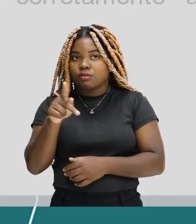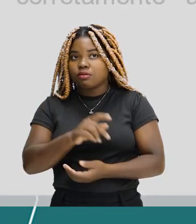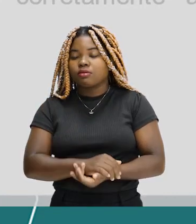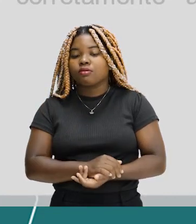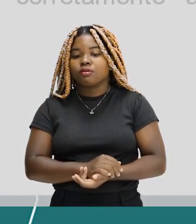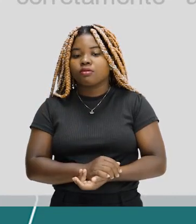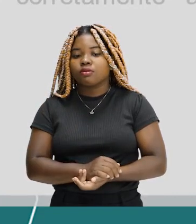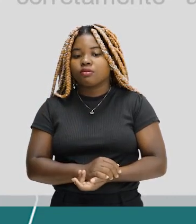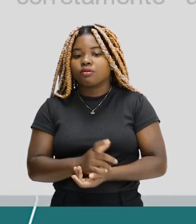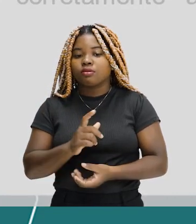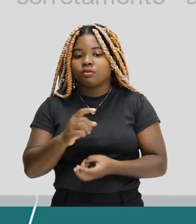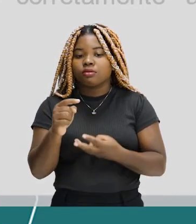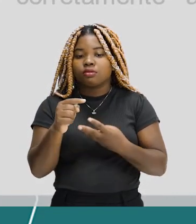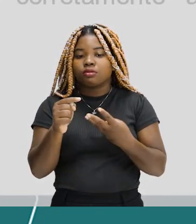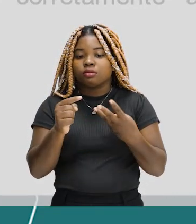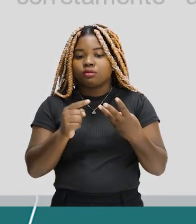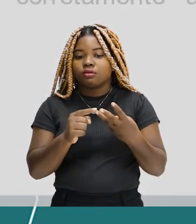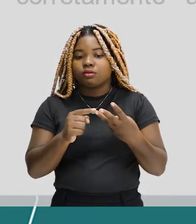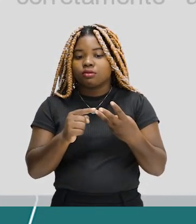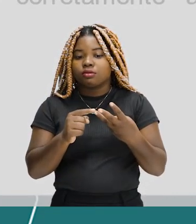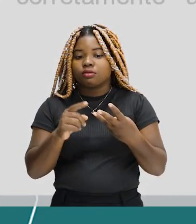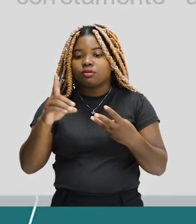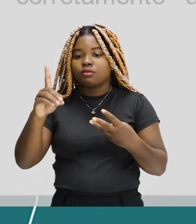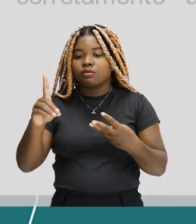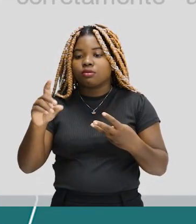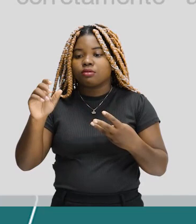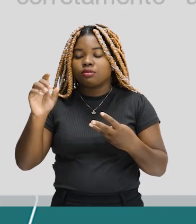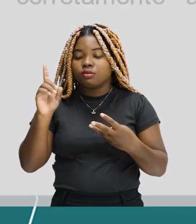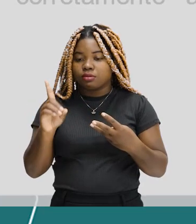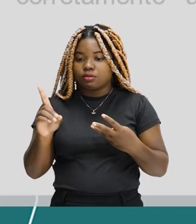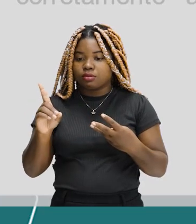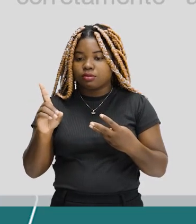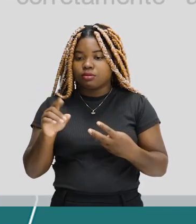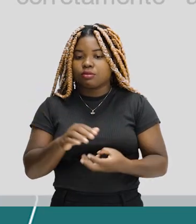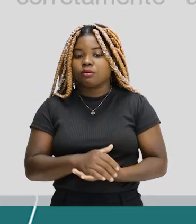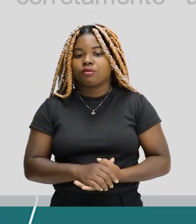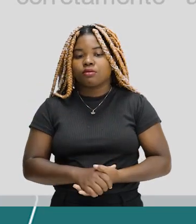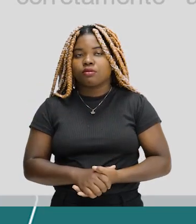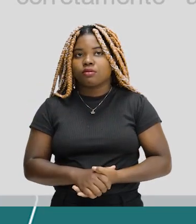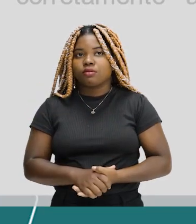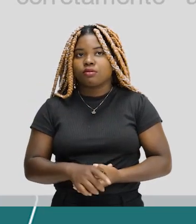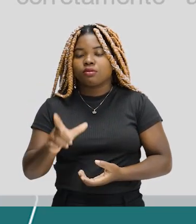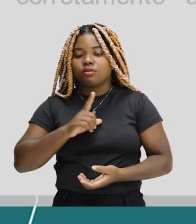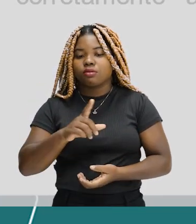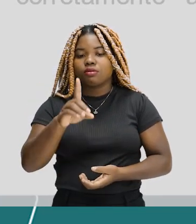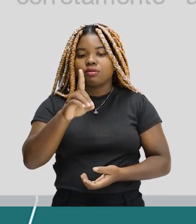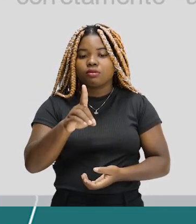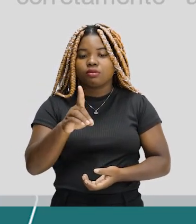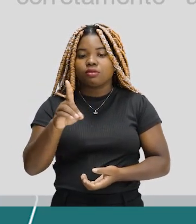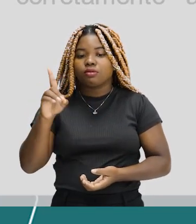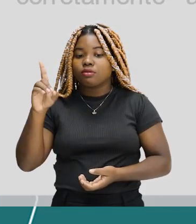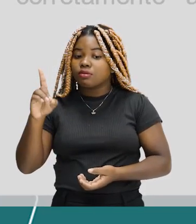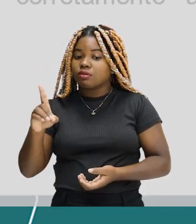por 3 partículas down. Então, ele diz que o próton, ó, é D